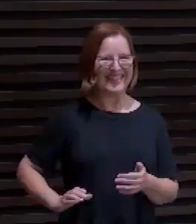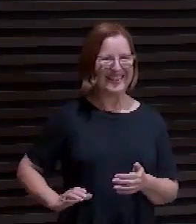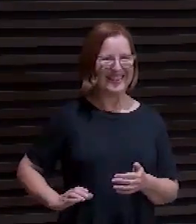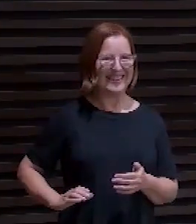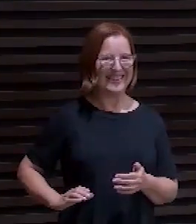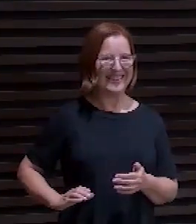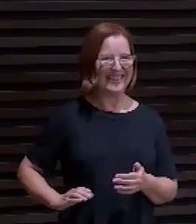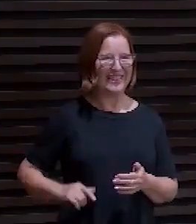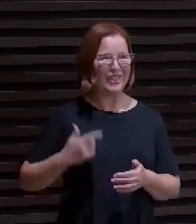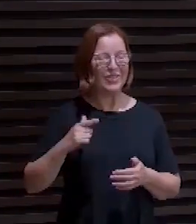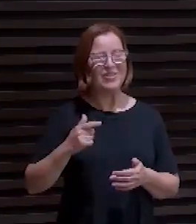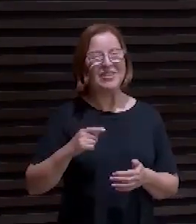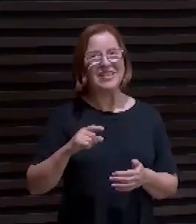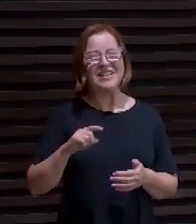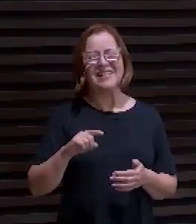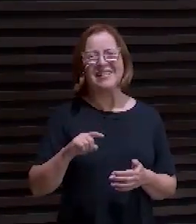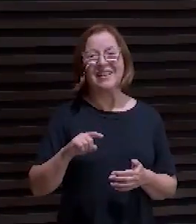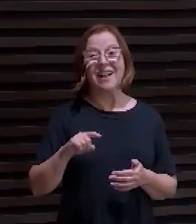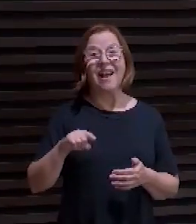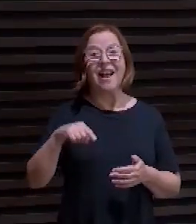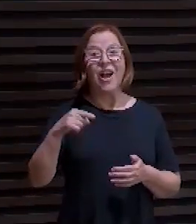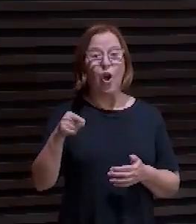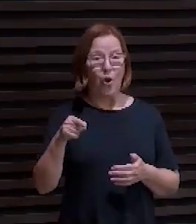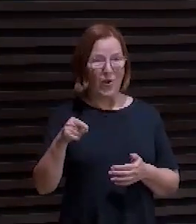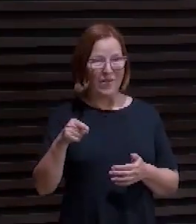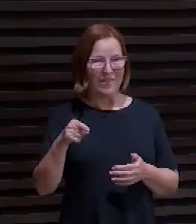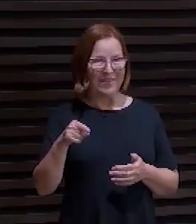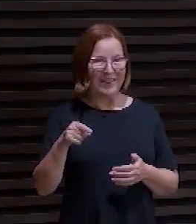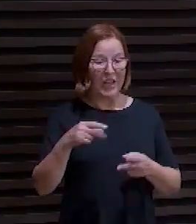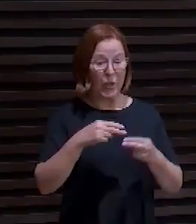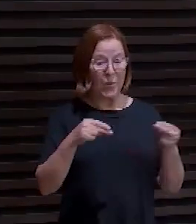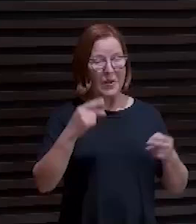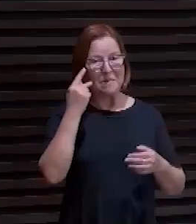Eu não tenho outra alternativa para a minha vida.